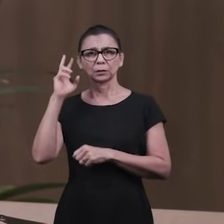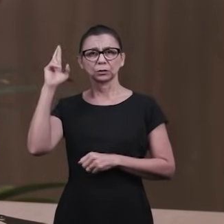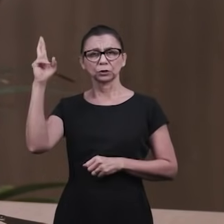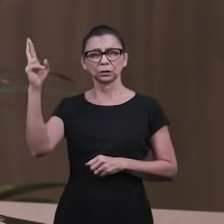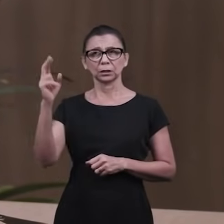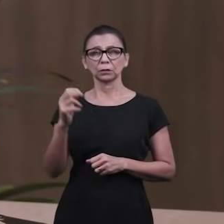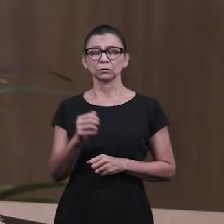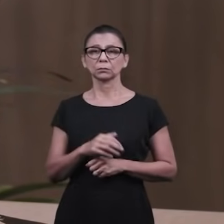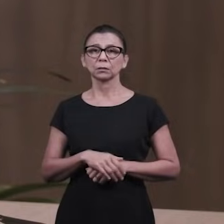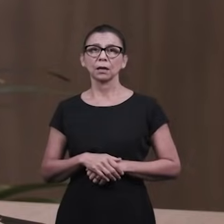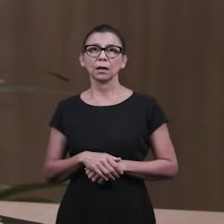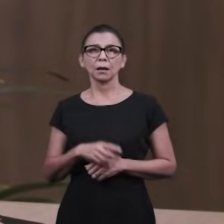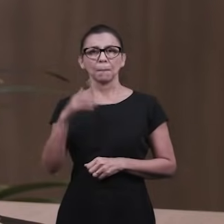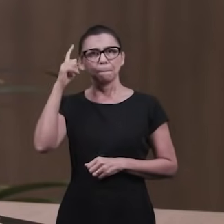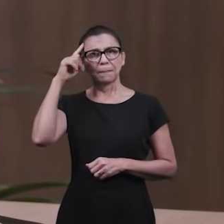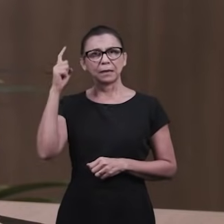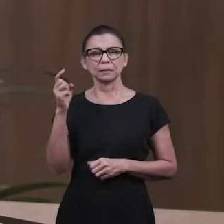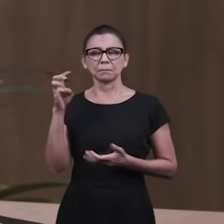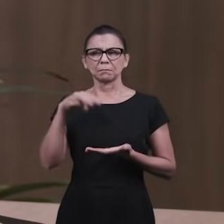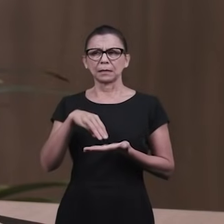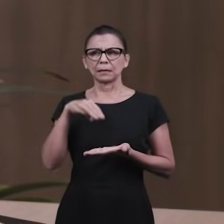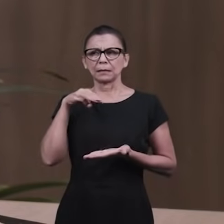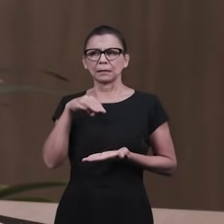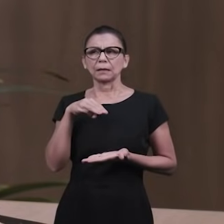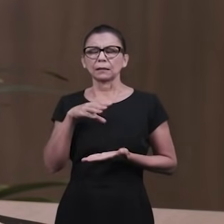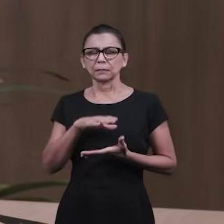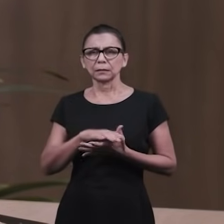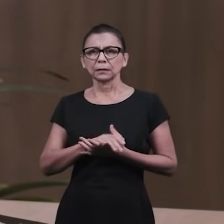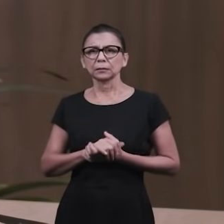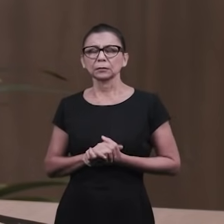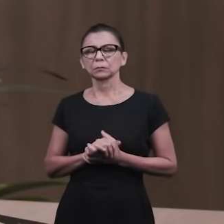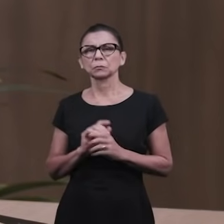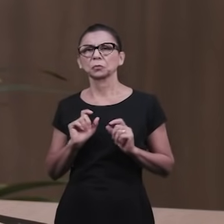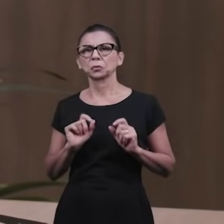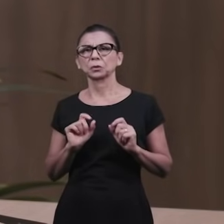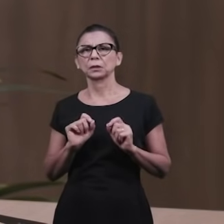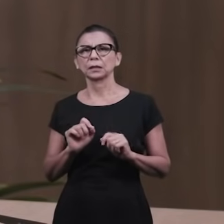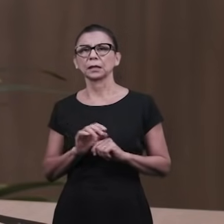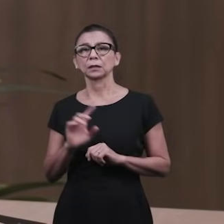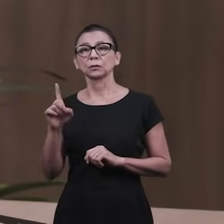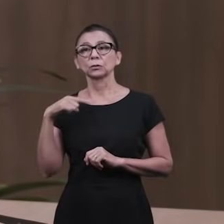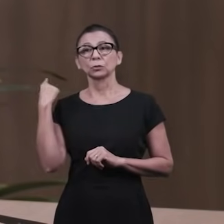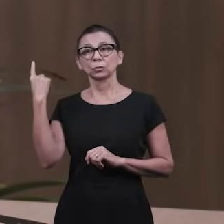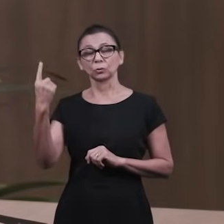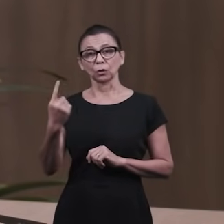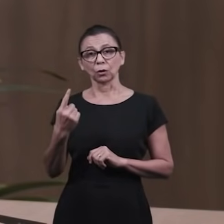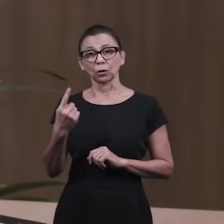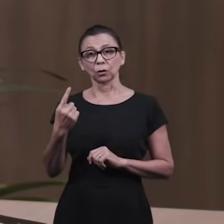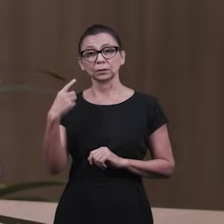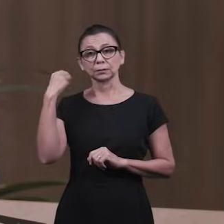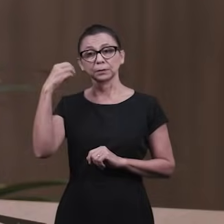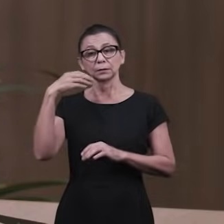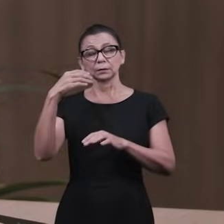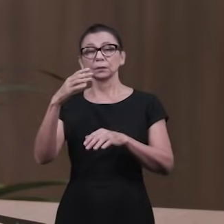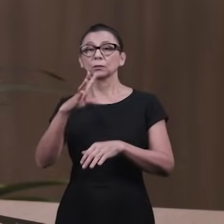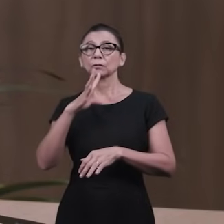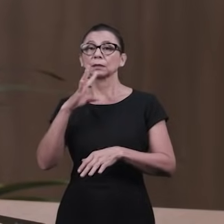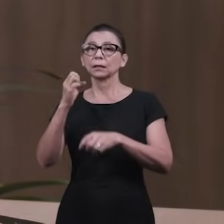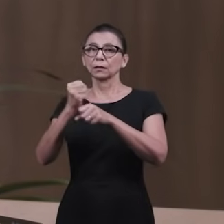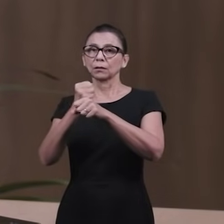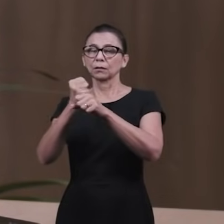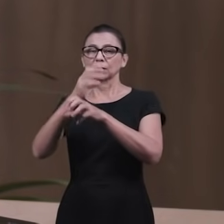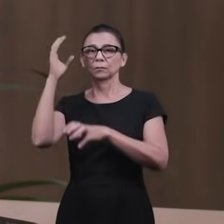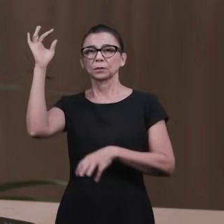Cristã Maranata, nunca dissemos isso. Nós sempre falamos que nós tivemos uma experiência em conhecer a obra do